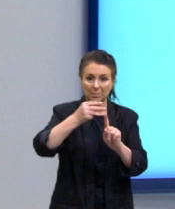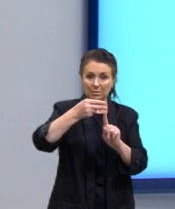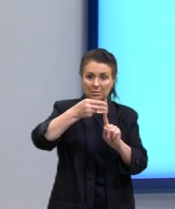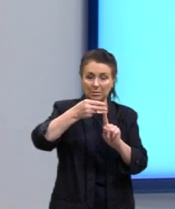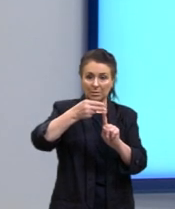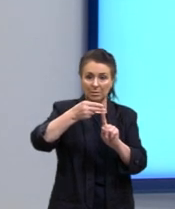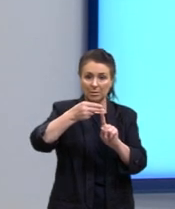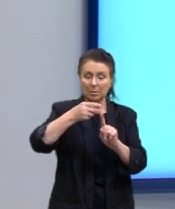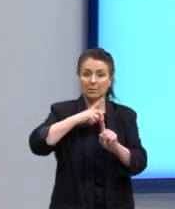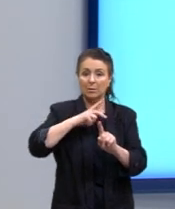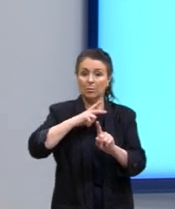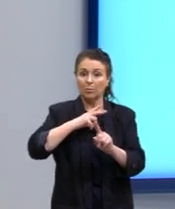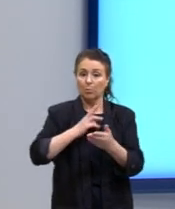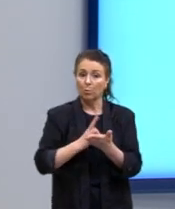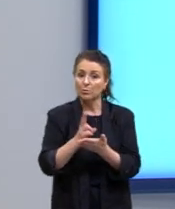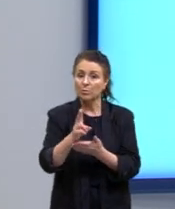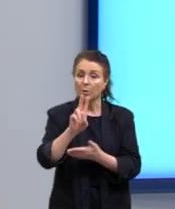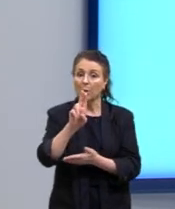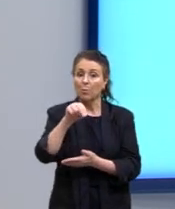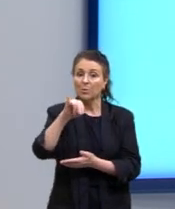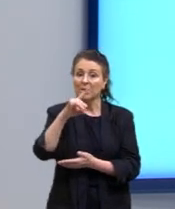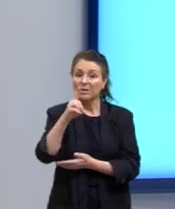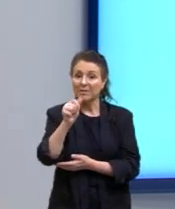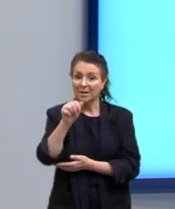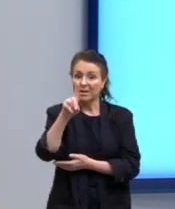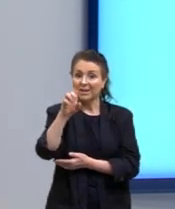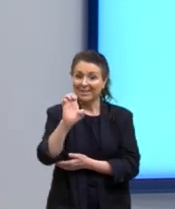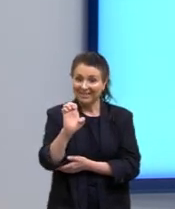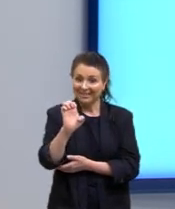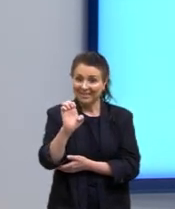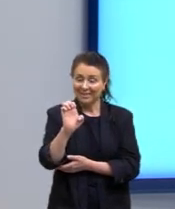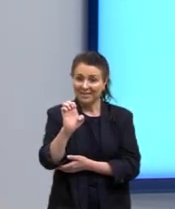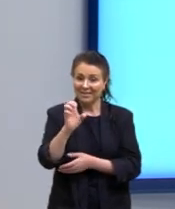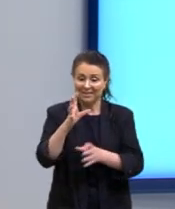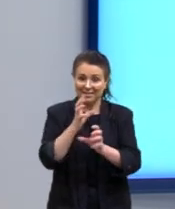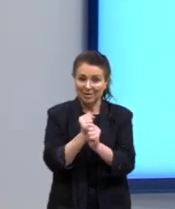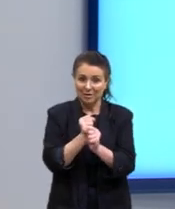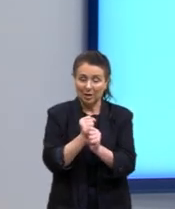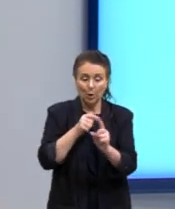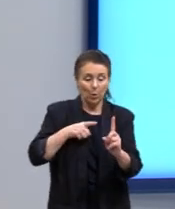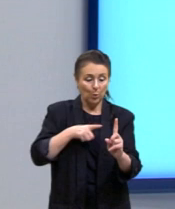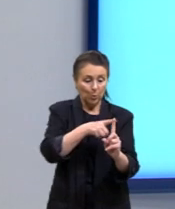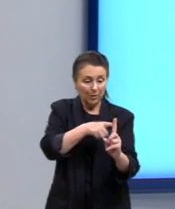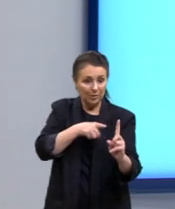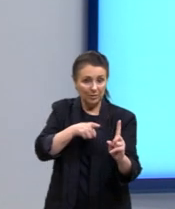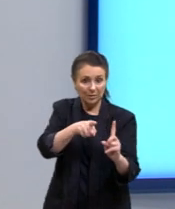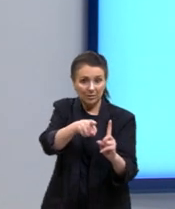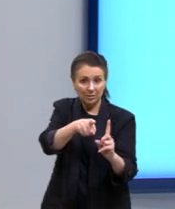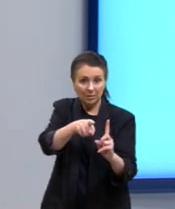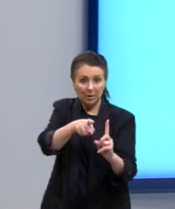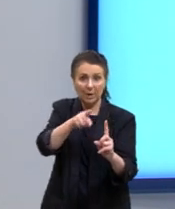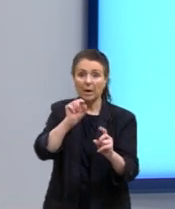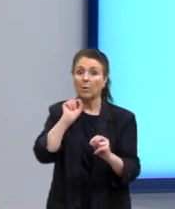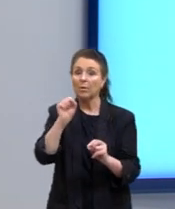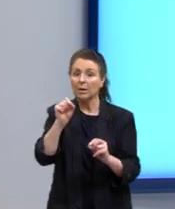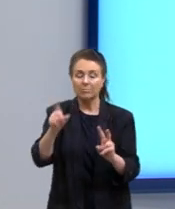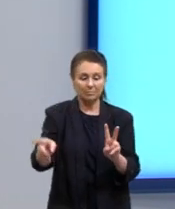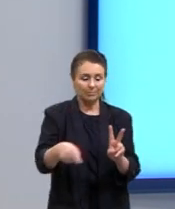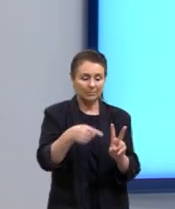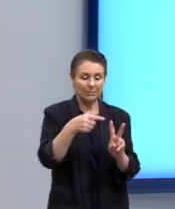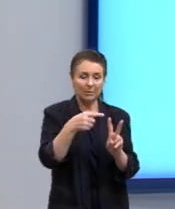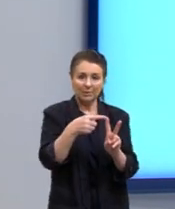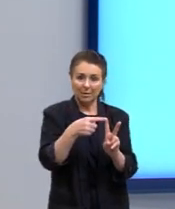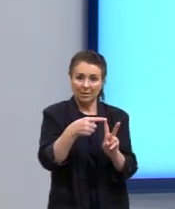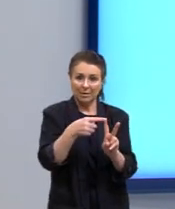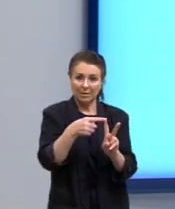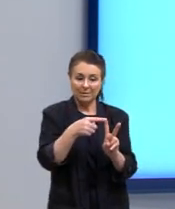que nós estávamos trabalhando lá das notas O desvio padrão nada mais é do que a raiz quadrada da